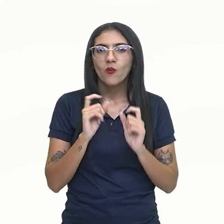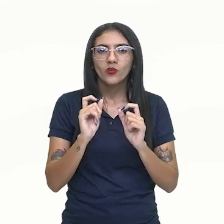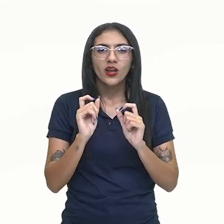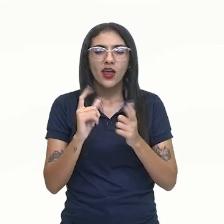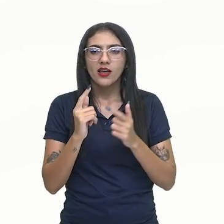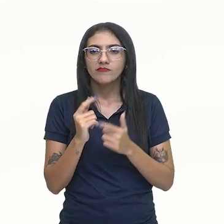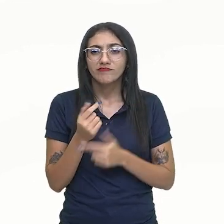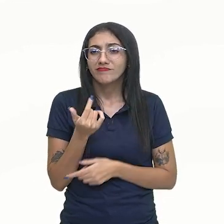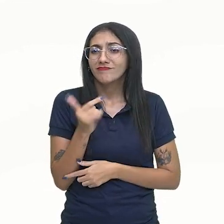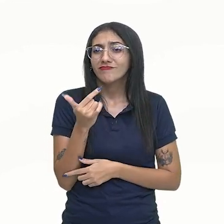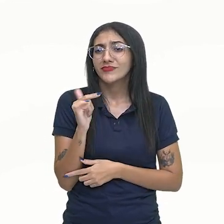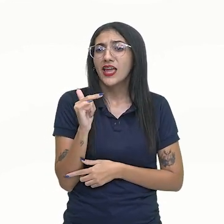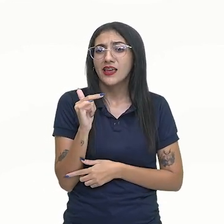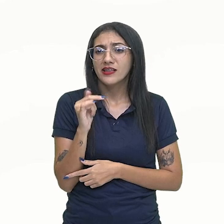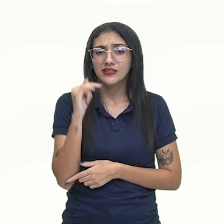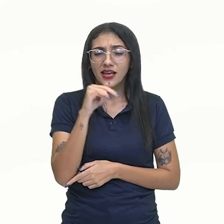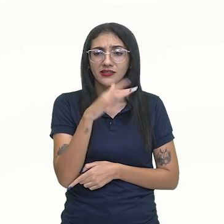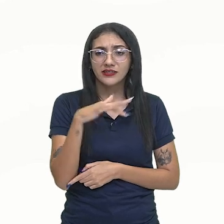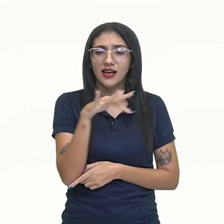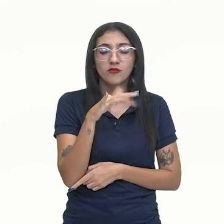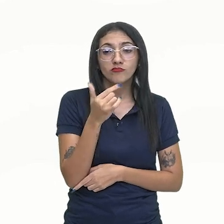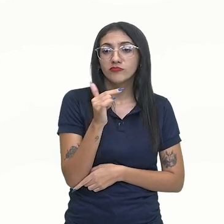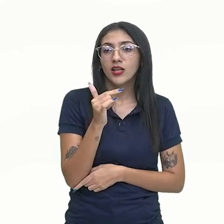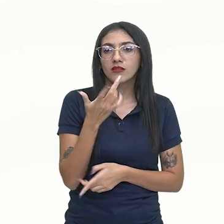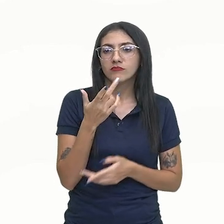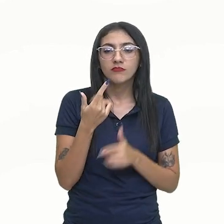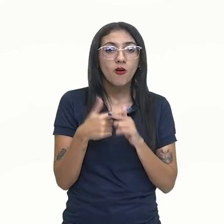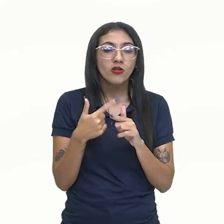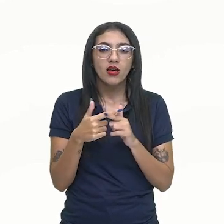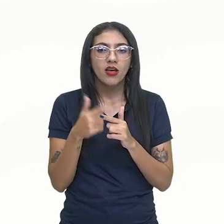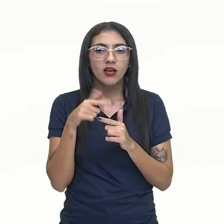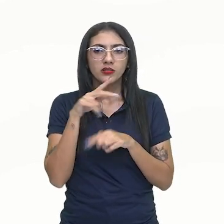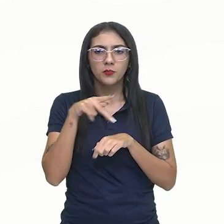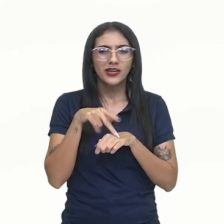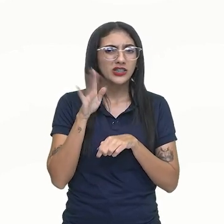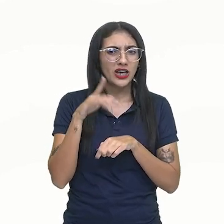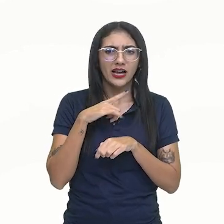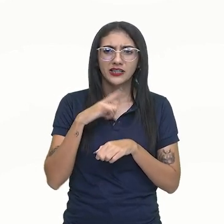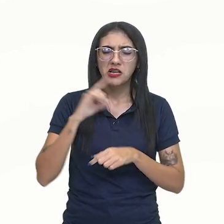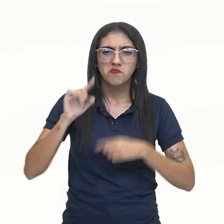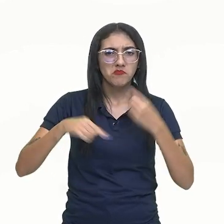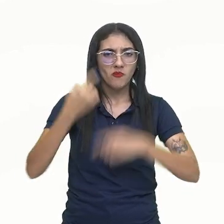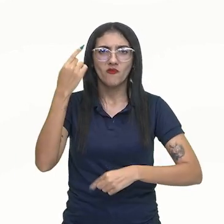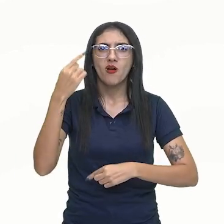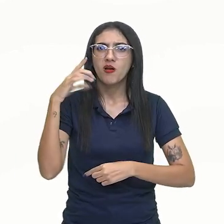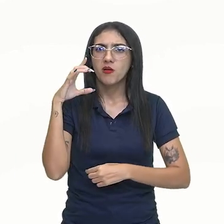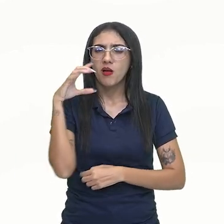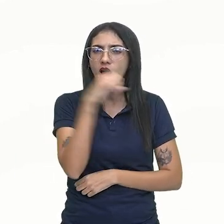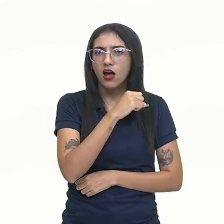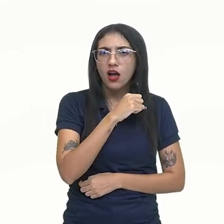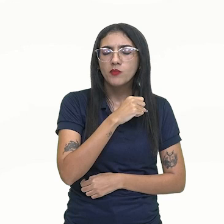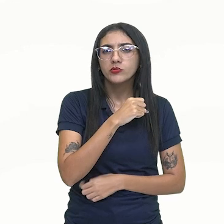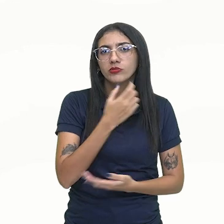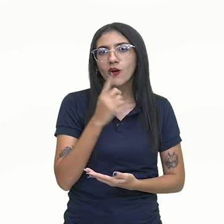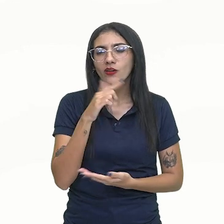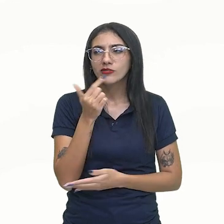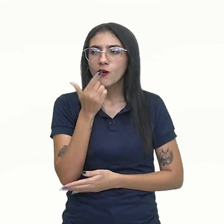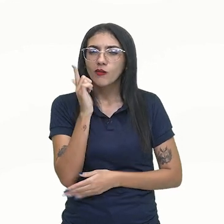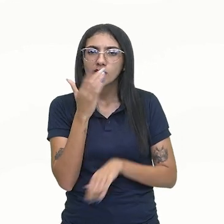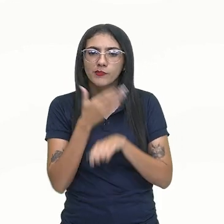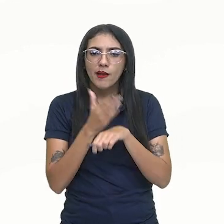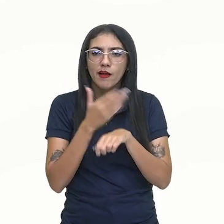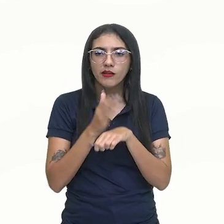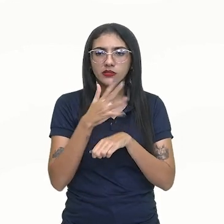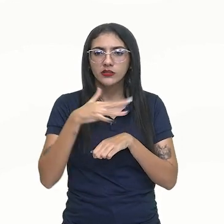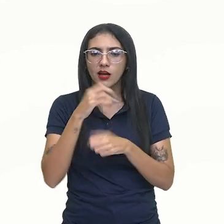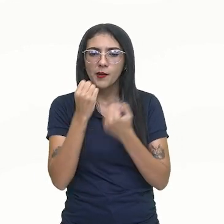não tendo ali mais naqueles países, né? Por quê? O país já se desenvolveu bastante, então aquelas outras atividades